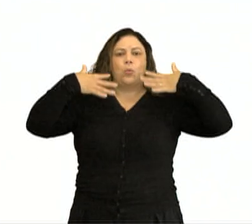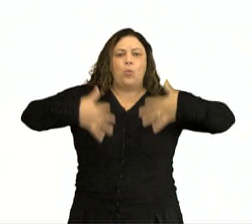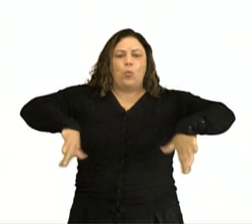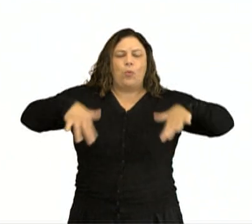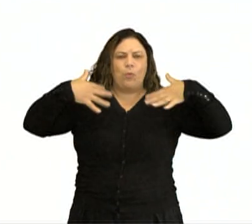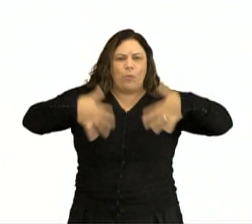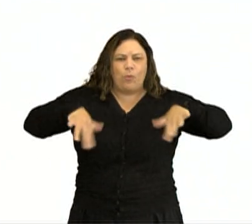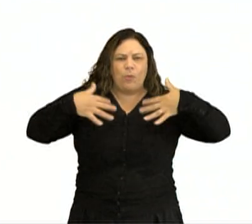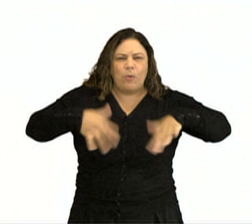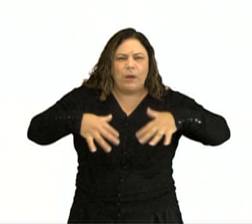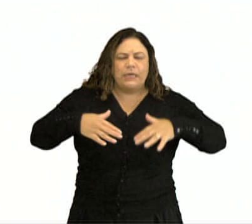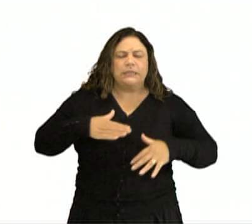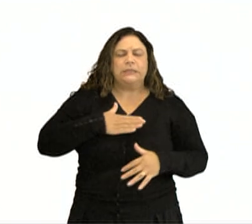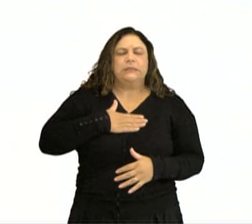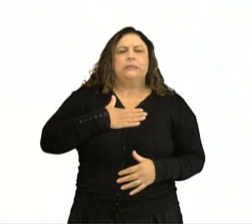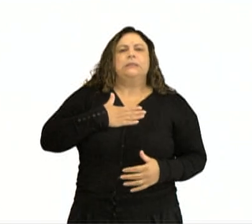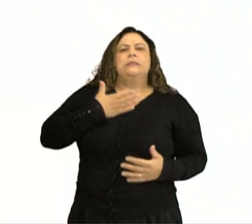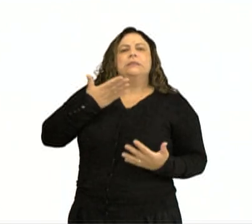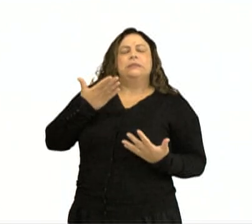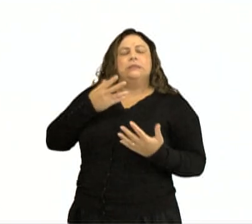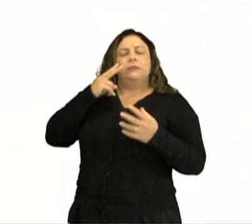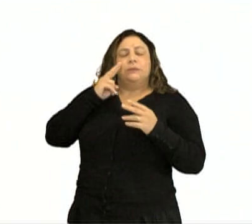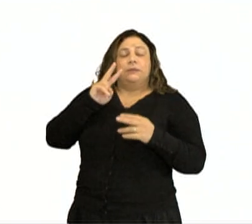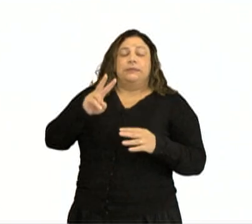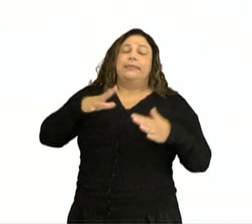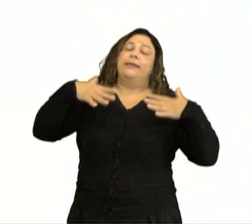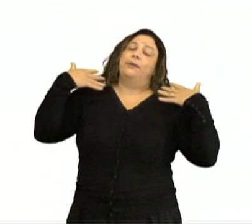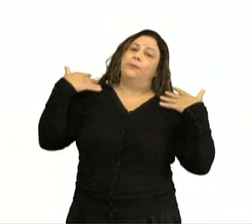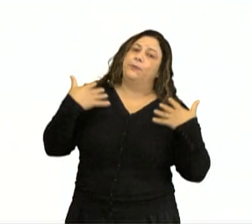respiração, suspirou. A